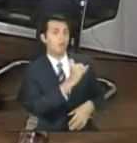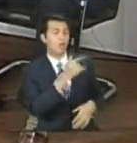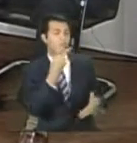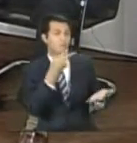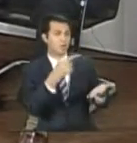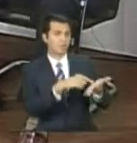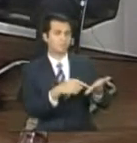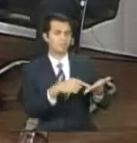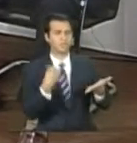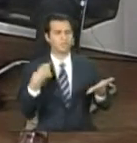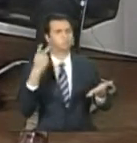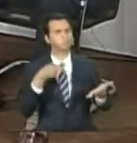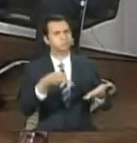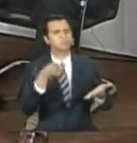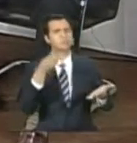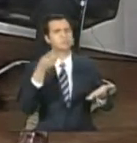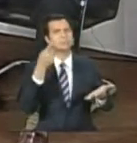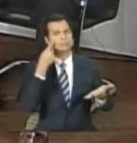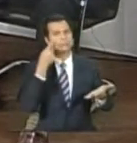cadastros rejeitados na nova versão,